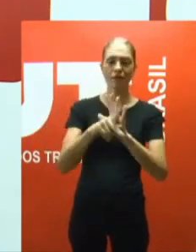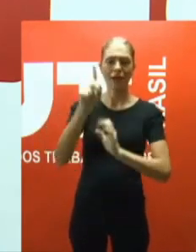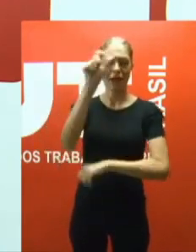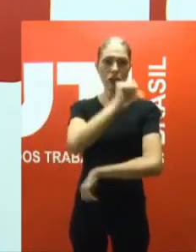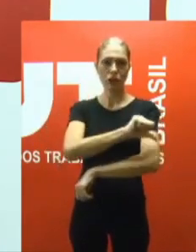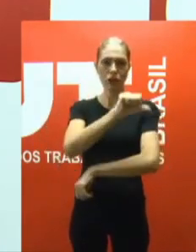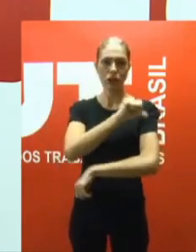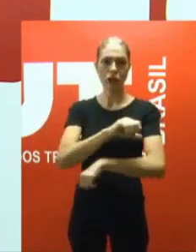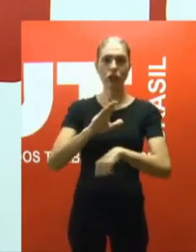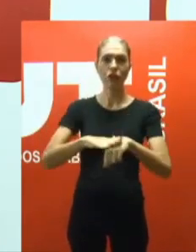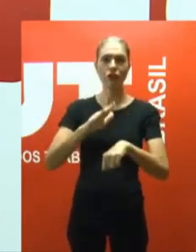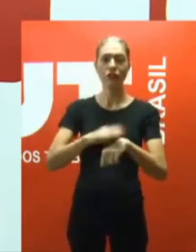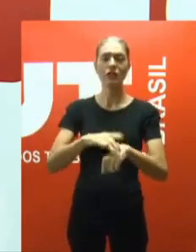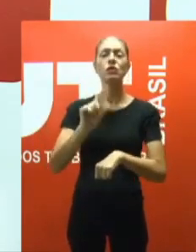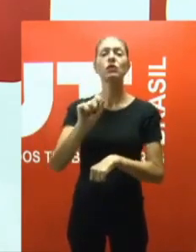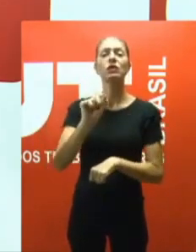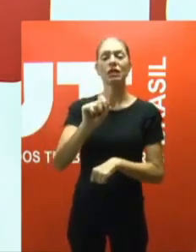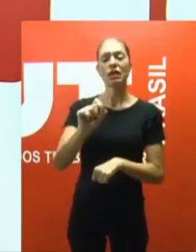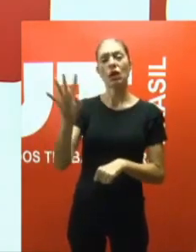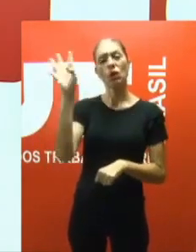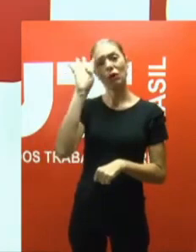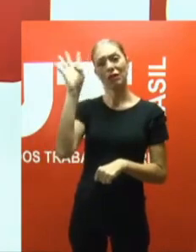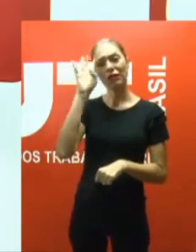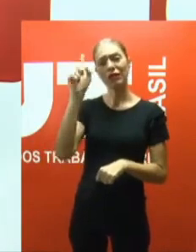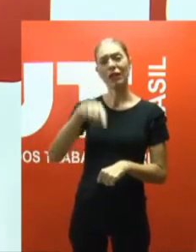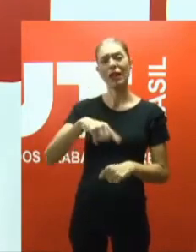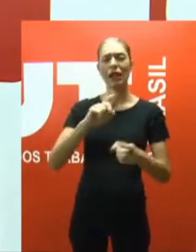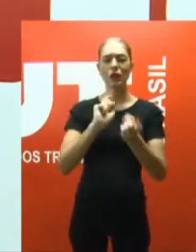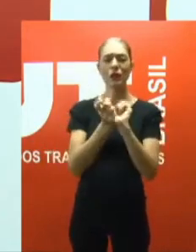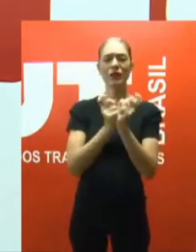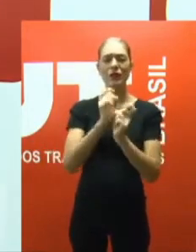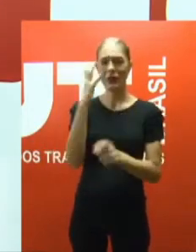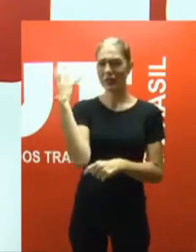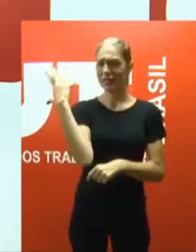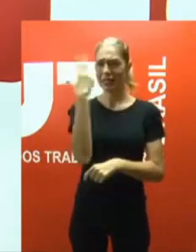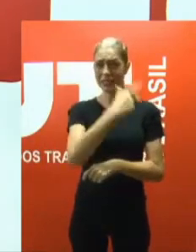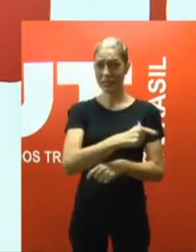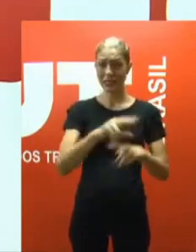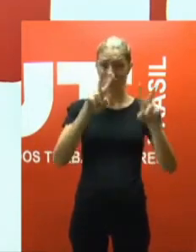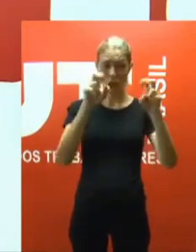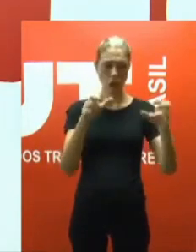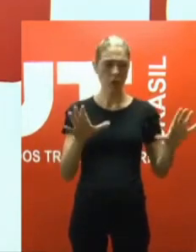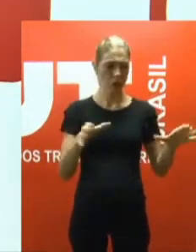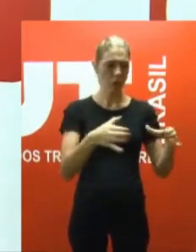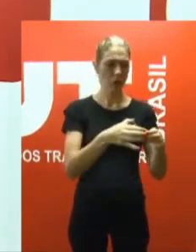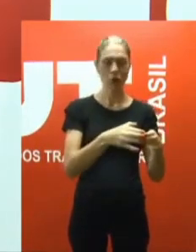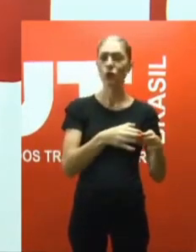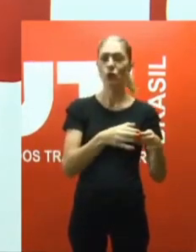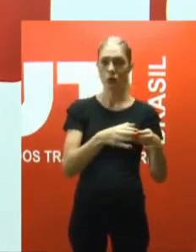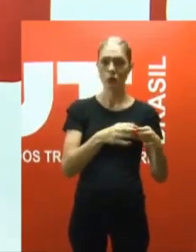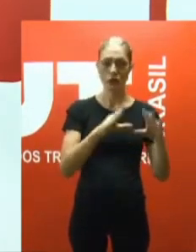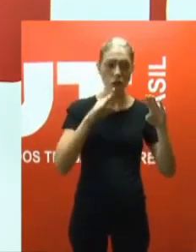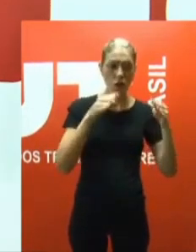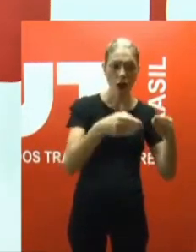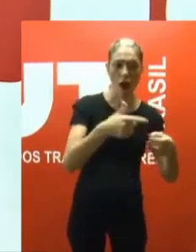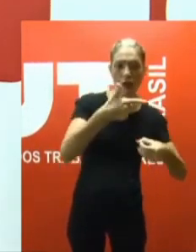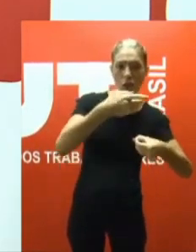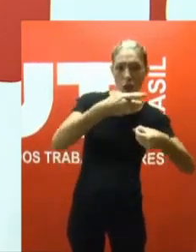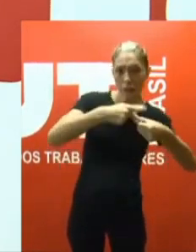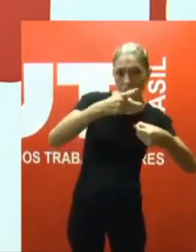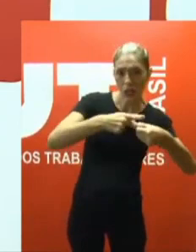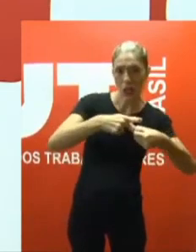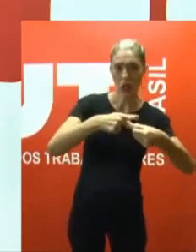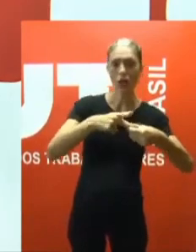foi quarta-feira, uma bela reunião com uma parte do pessoal ligado ao petróleo, uma bela